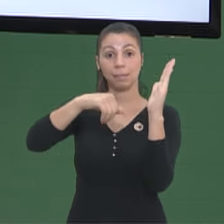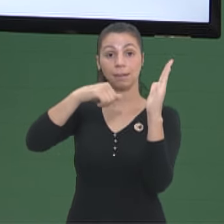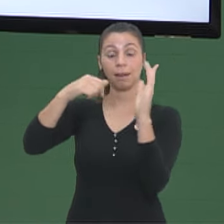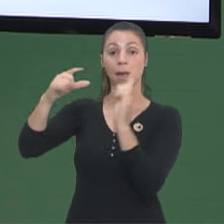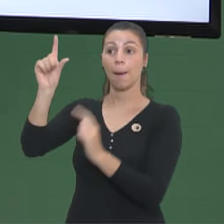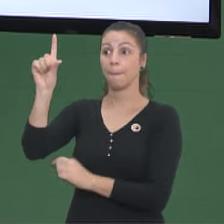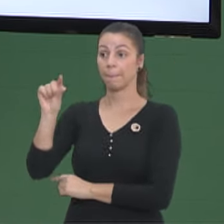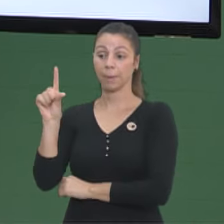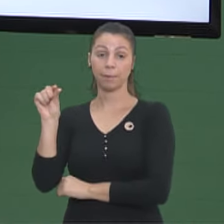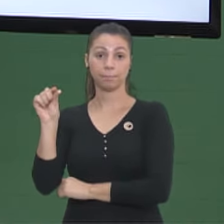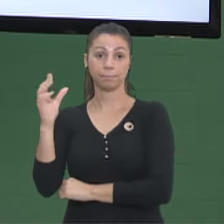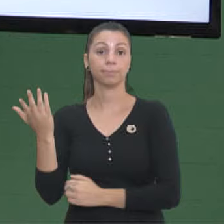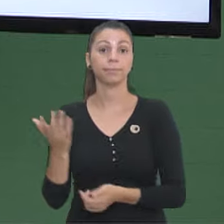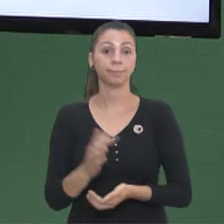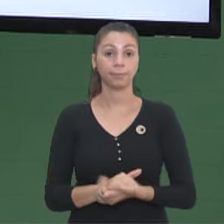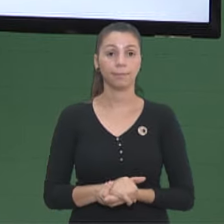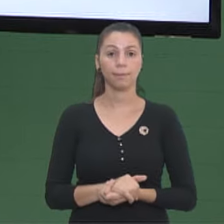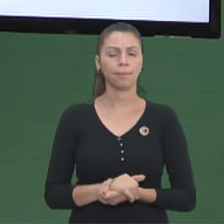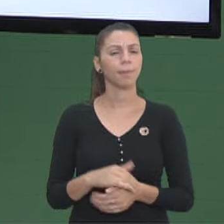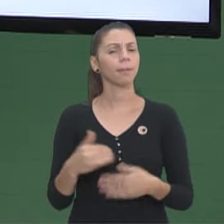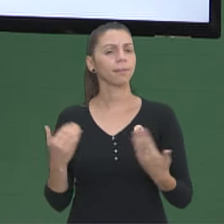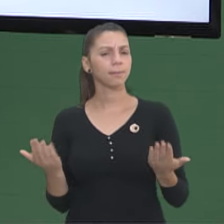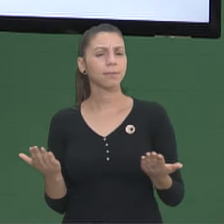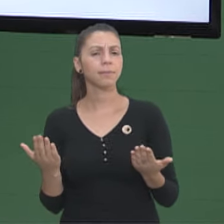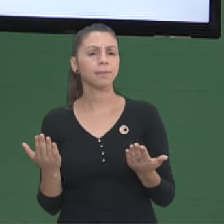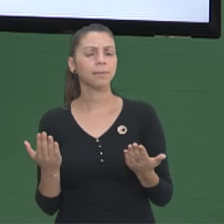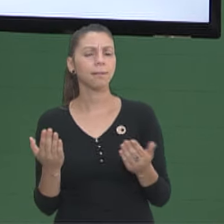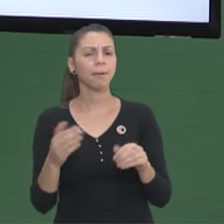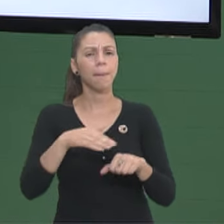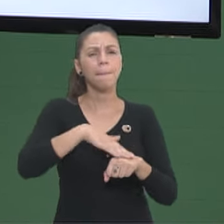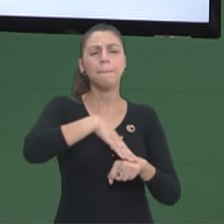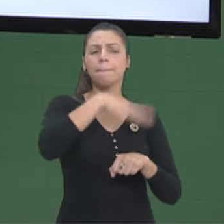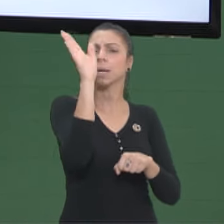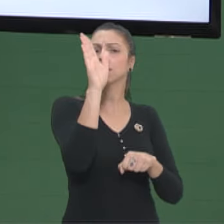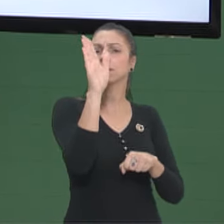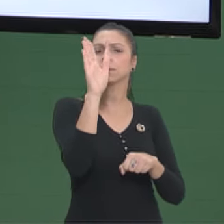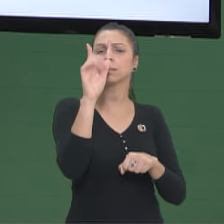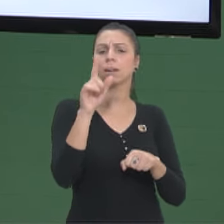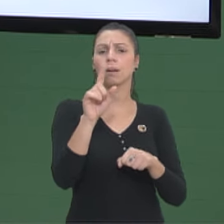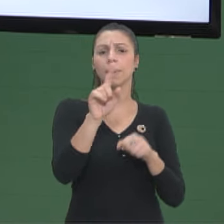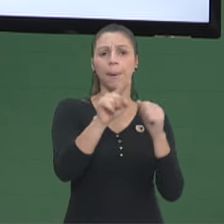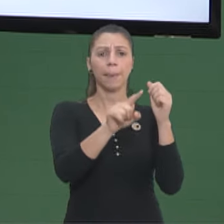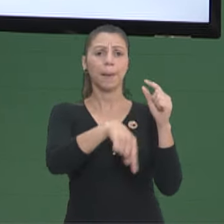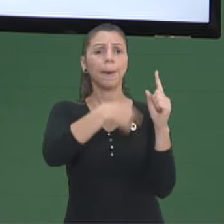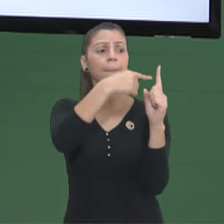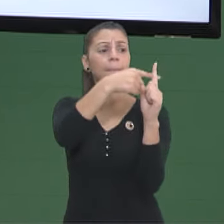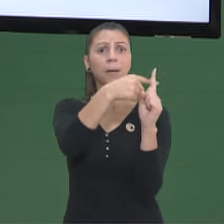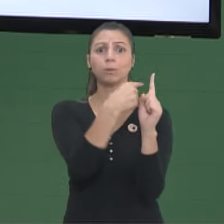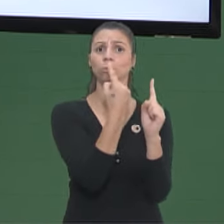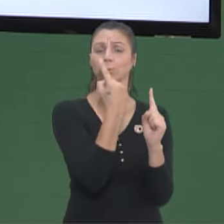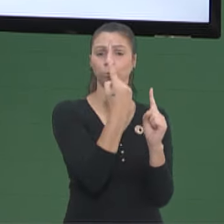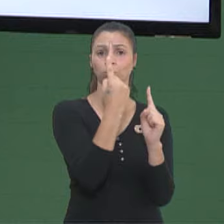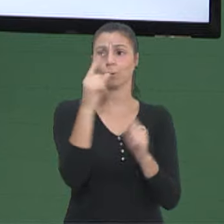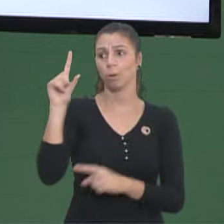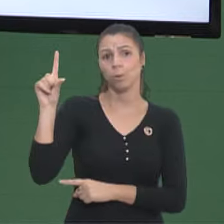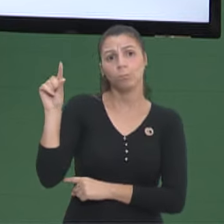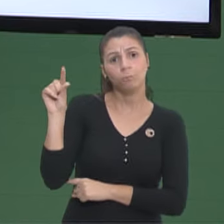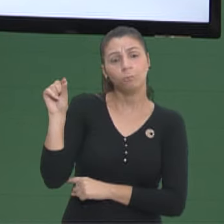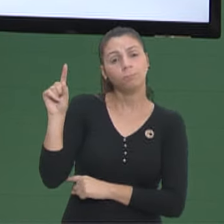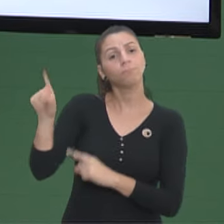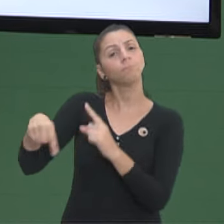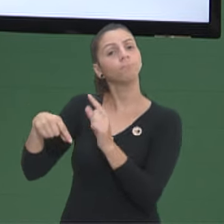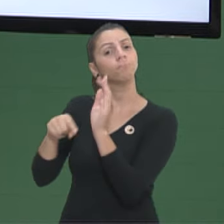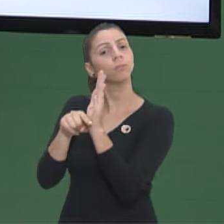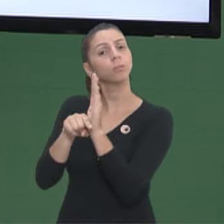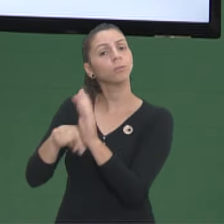é isso que estava sendo dito? Então, se a minha máxima é de mais 1 e a minha mínima é de menos 5,